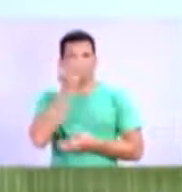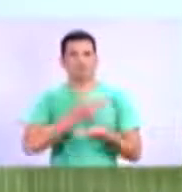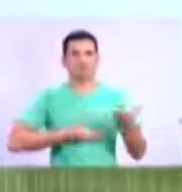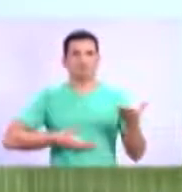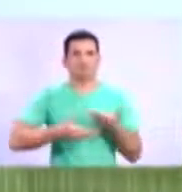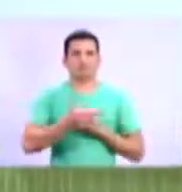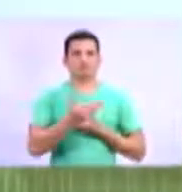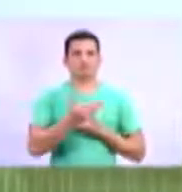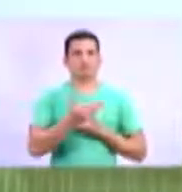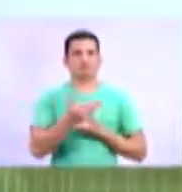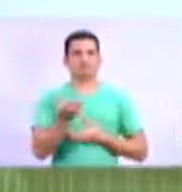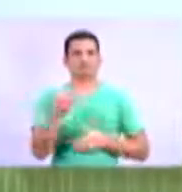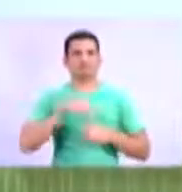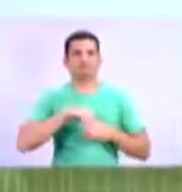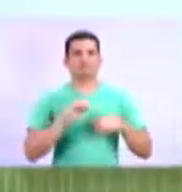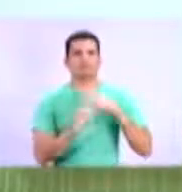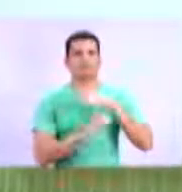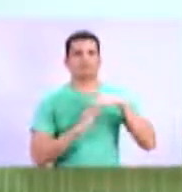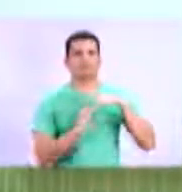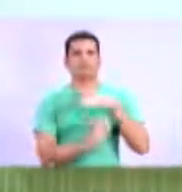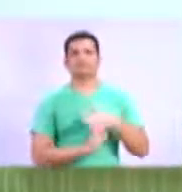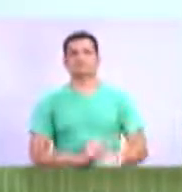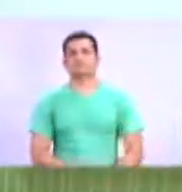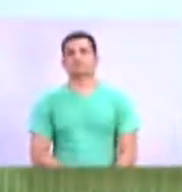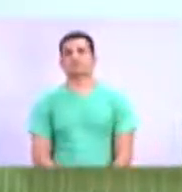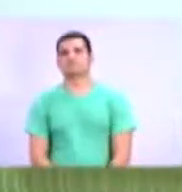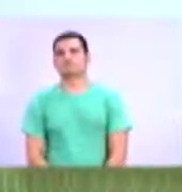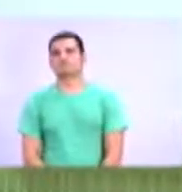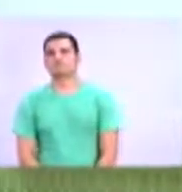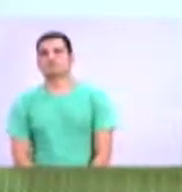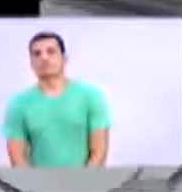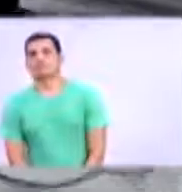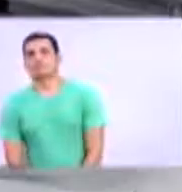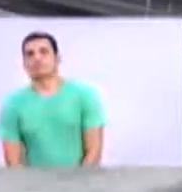eticamente e moralmente dentro das empresas.